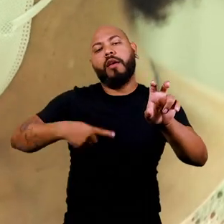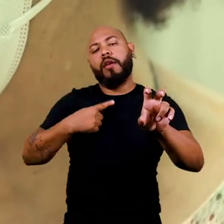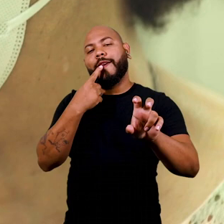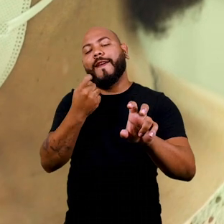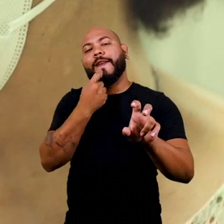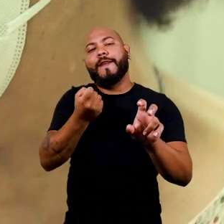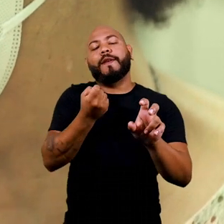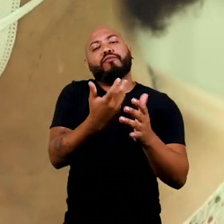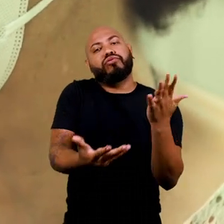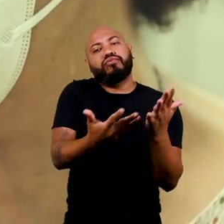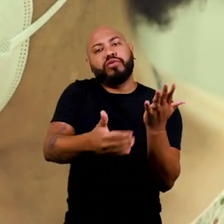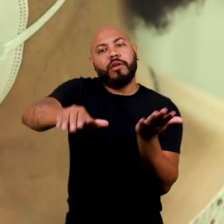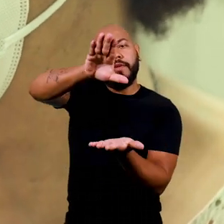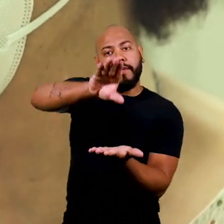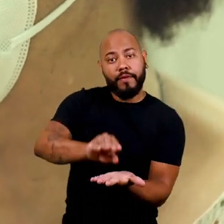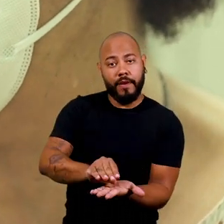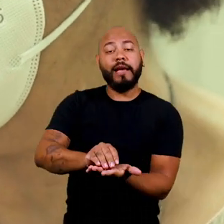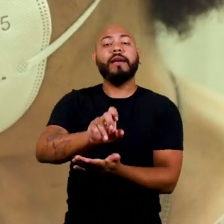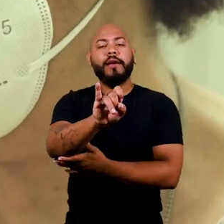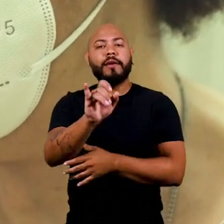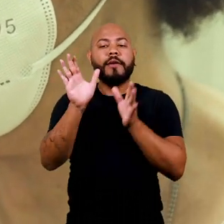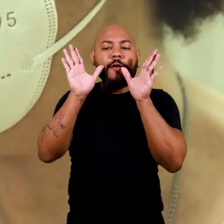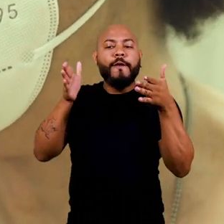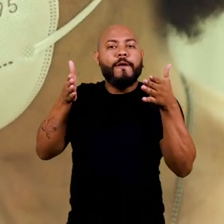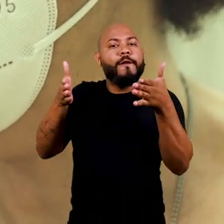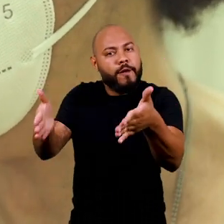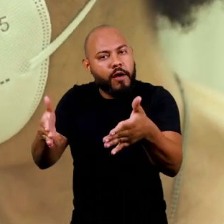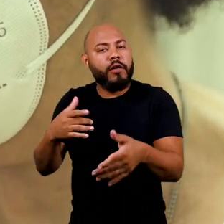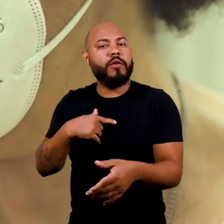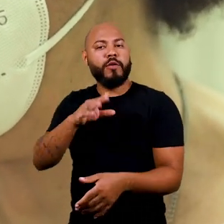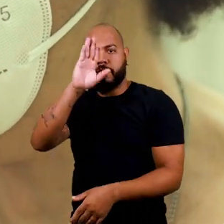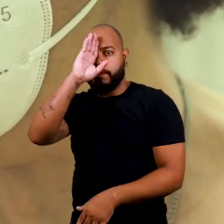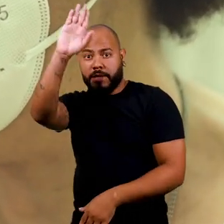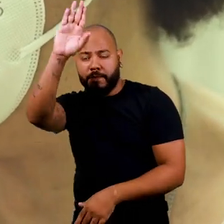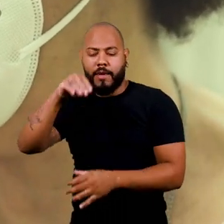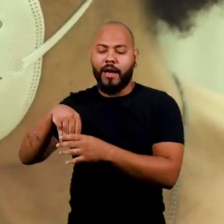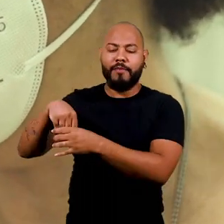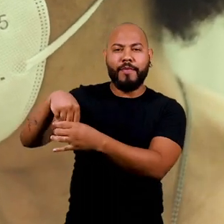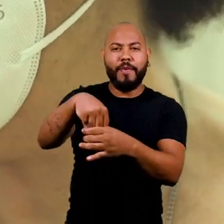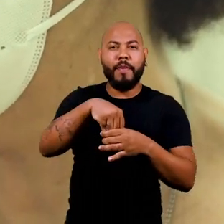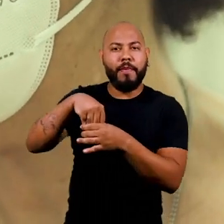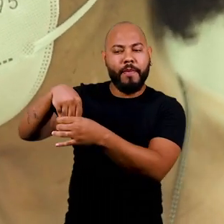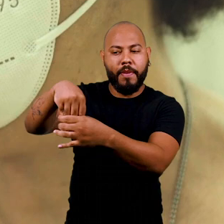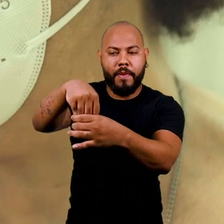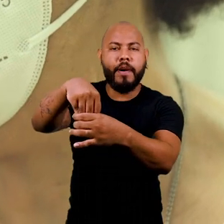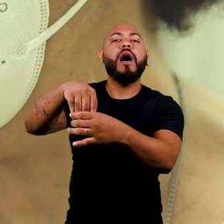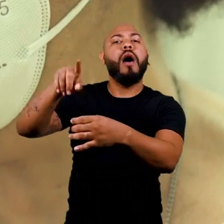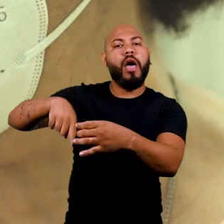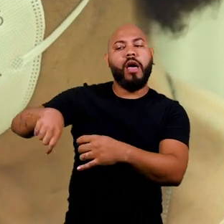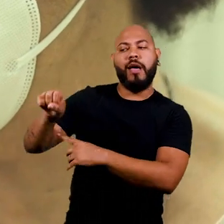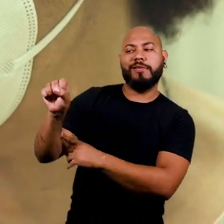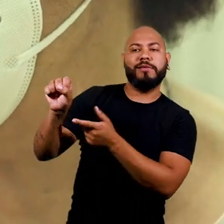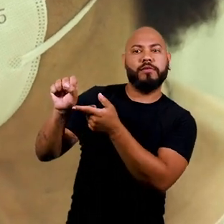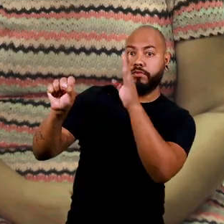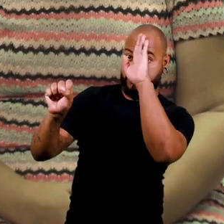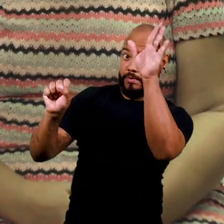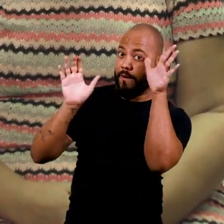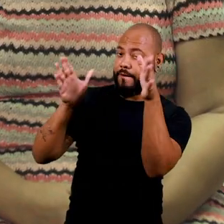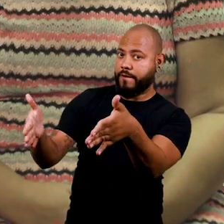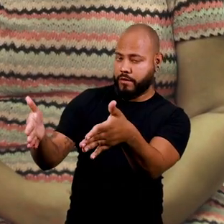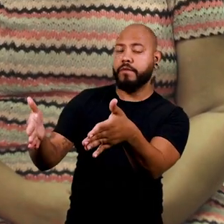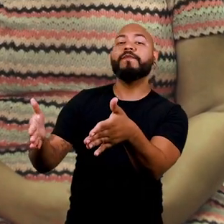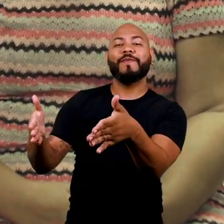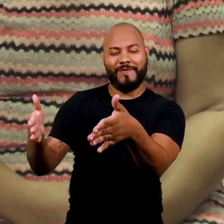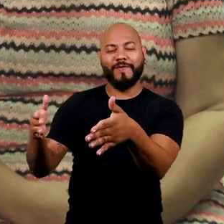que tenha uma doença falciforme que é caracterizada por uma alteração com a presença da hemoglobina S.